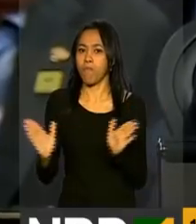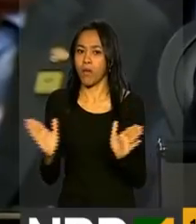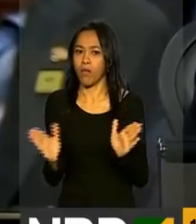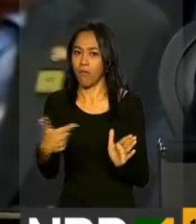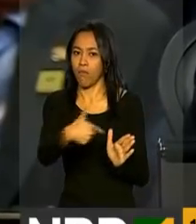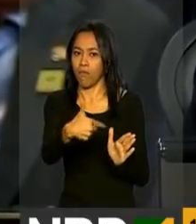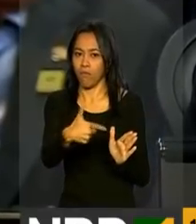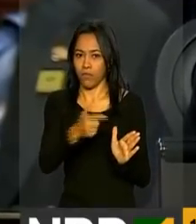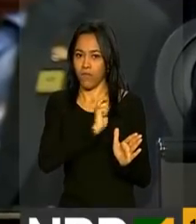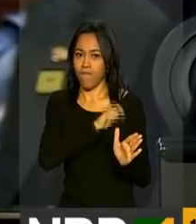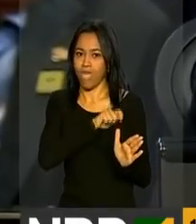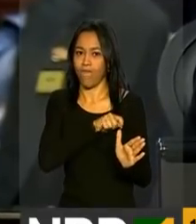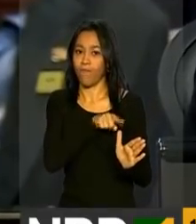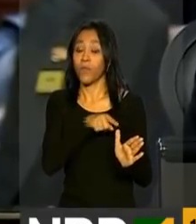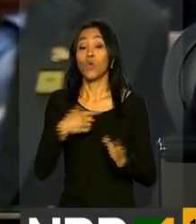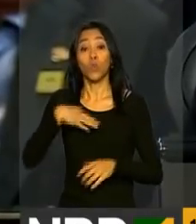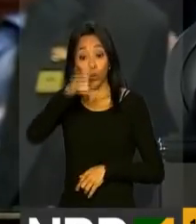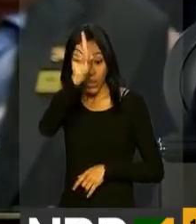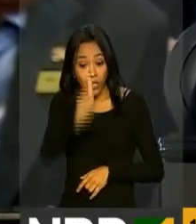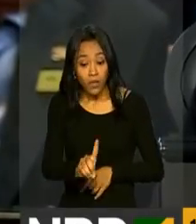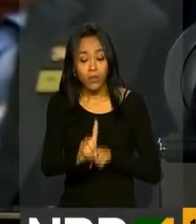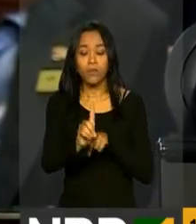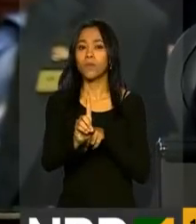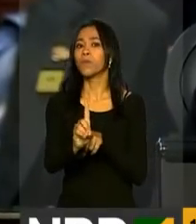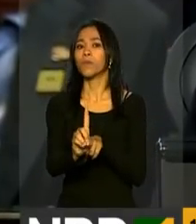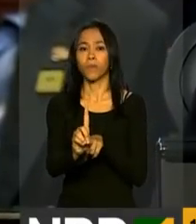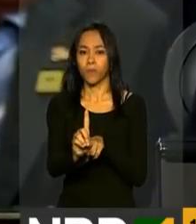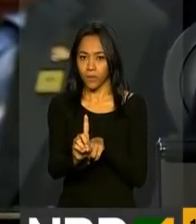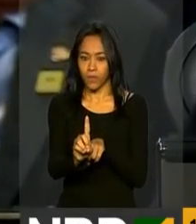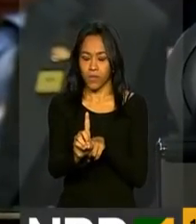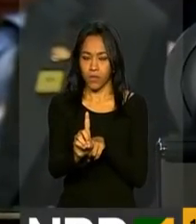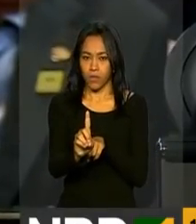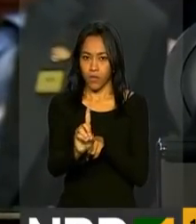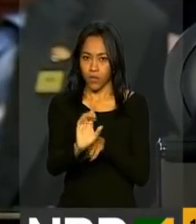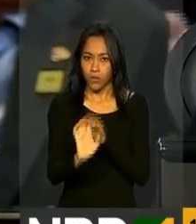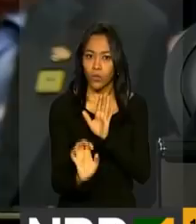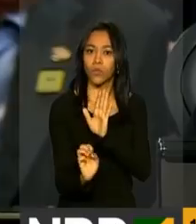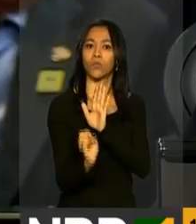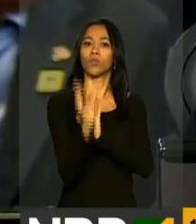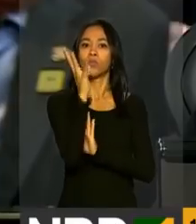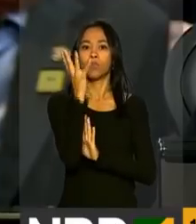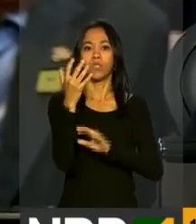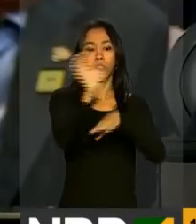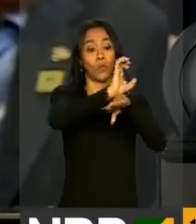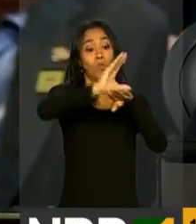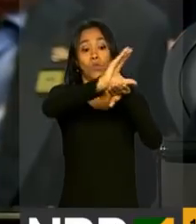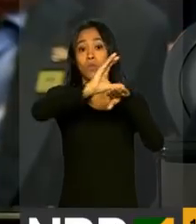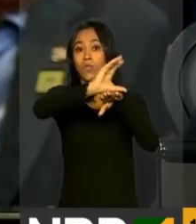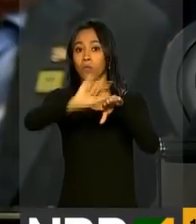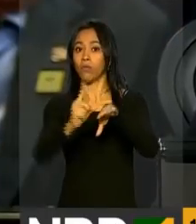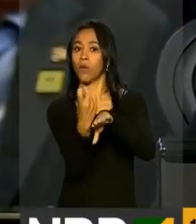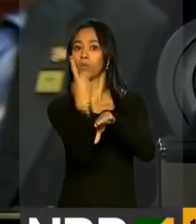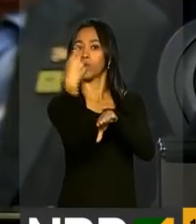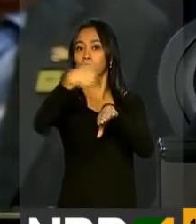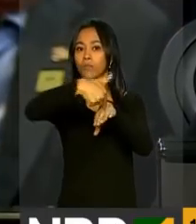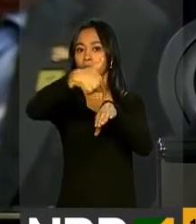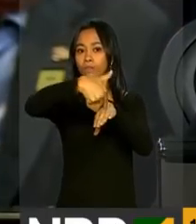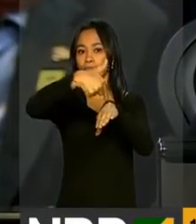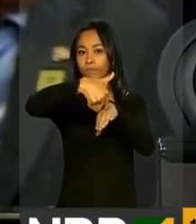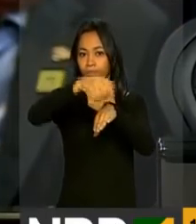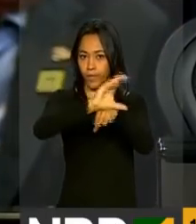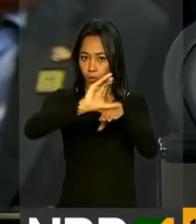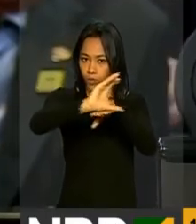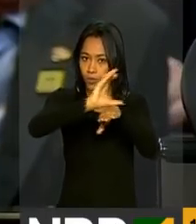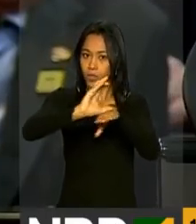direito só pode ser aquele que surge da constituição só aquele que é o pressuposto